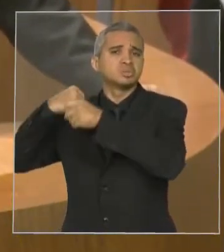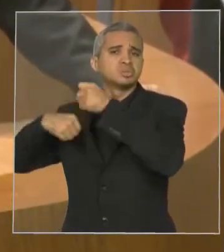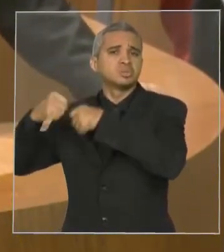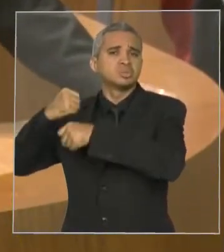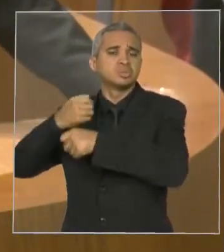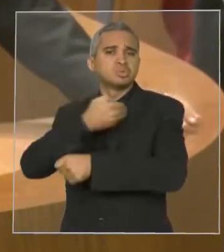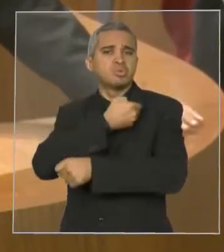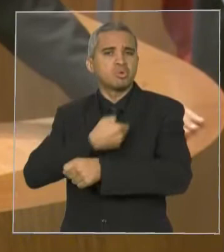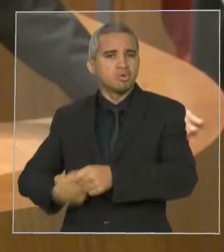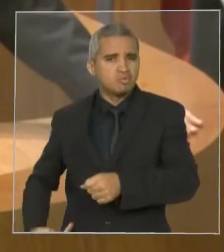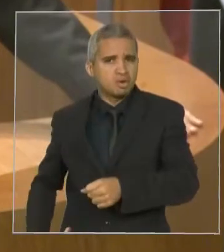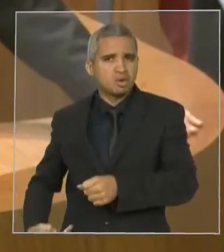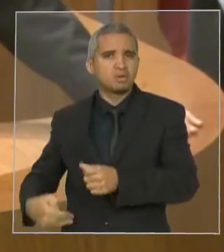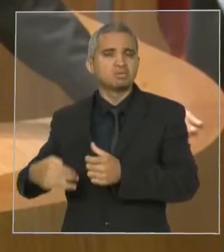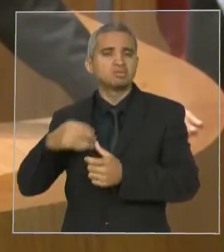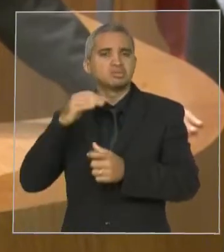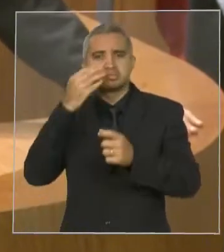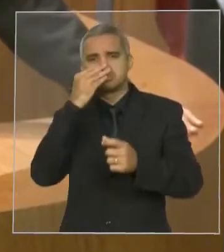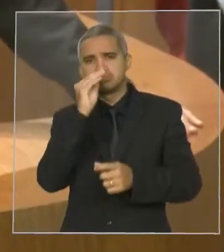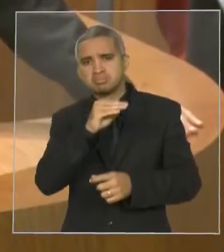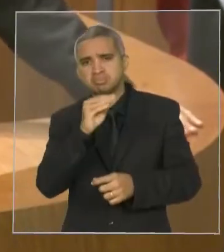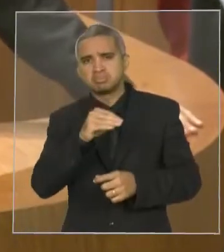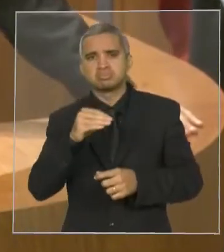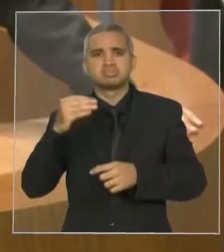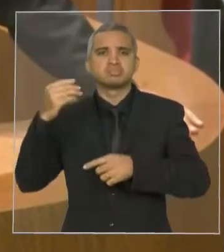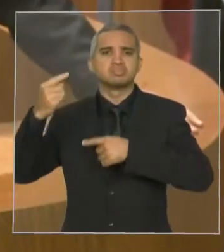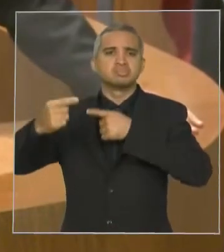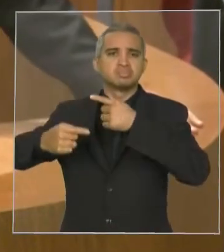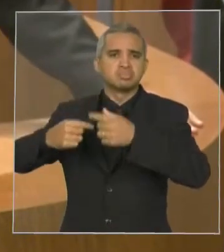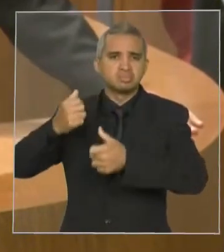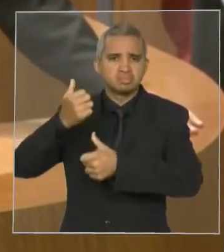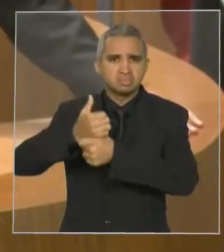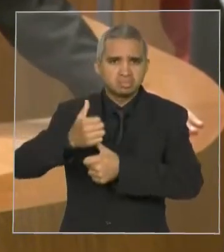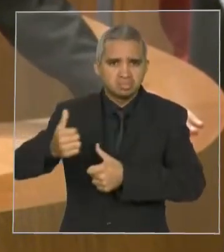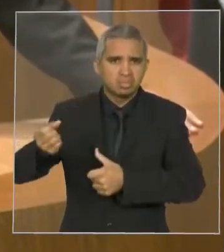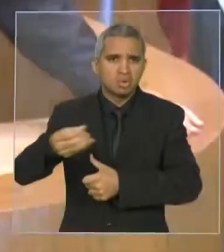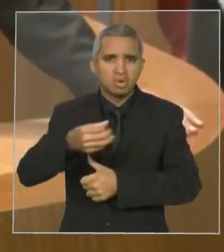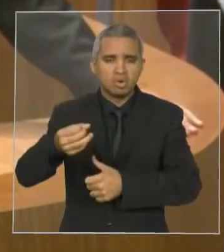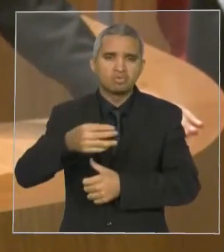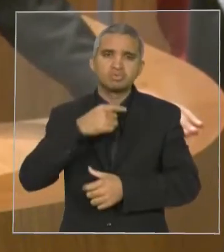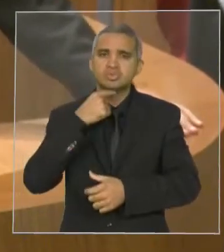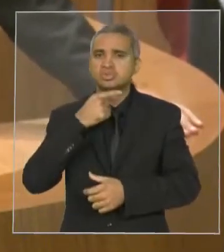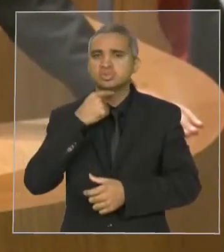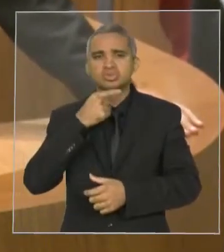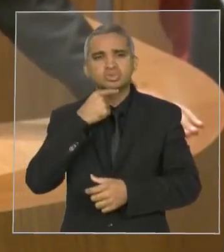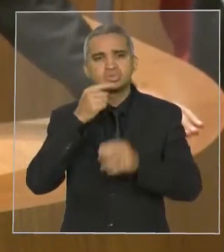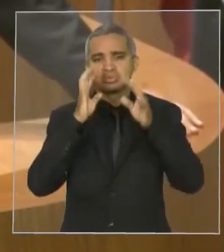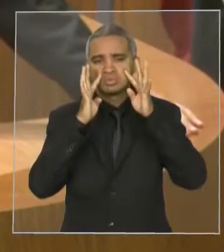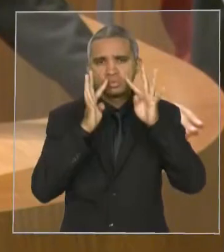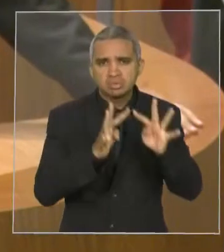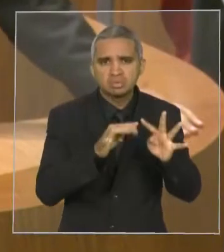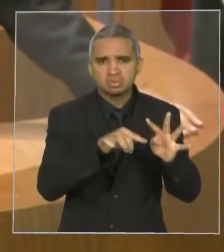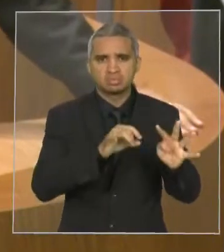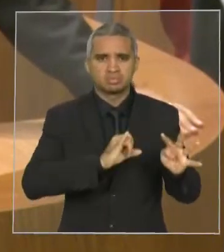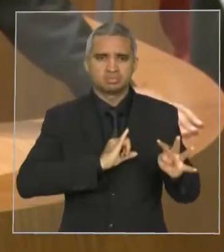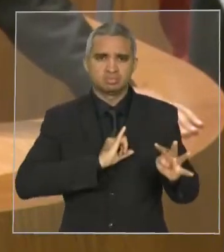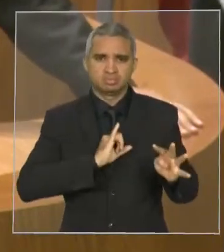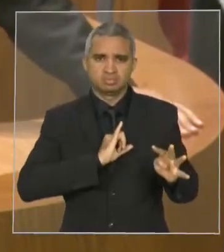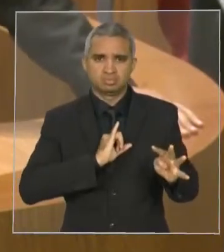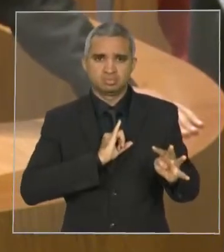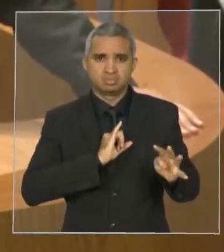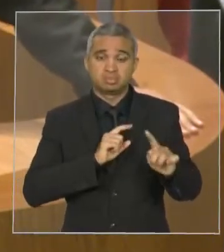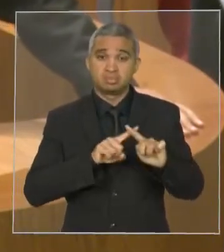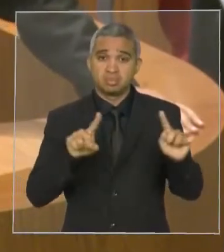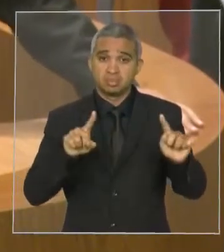o governador flávio dino que desde o início disse que trataria imperatriz